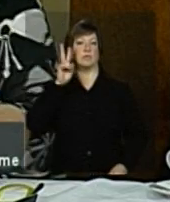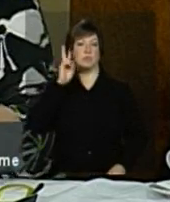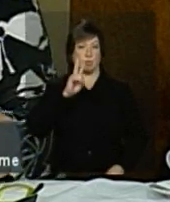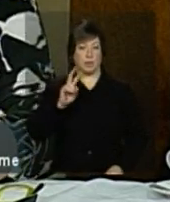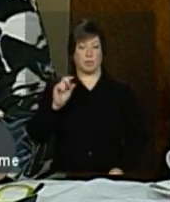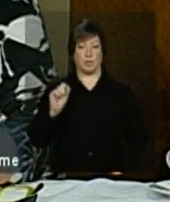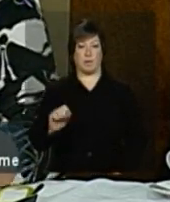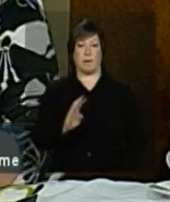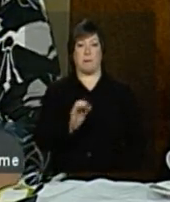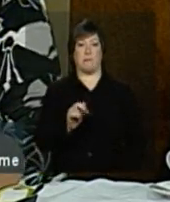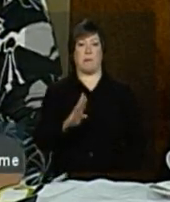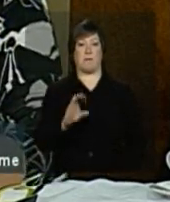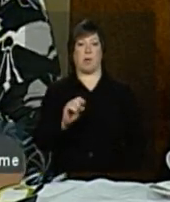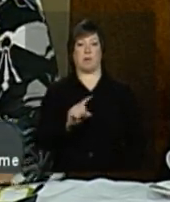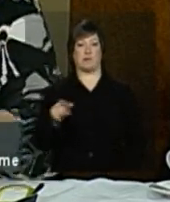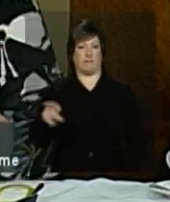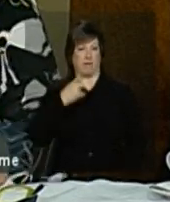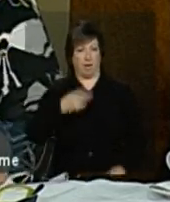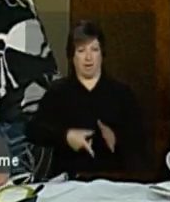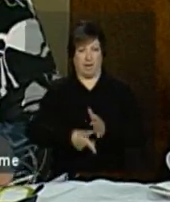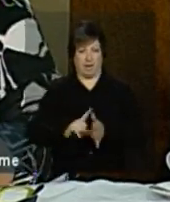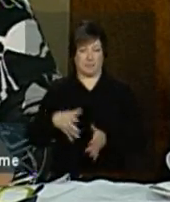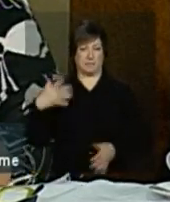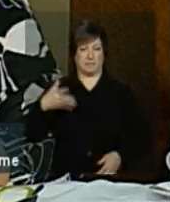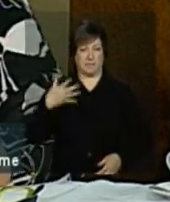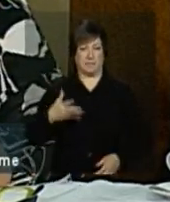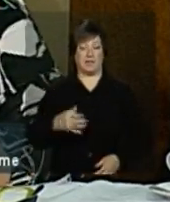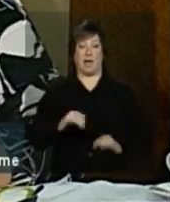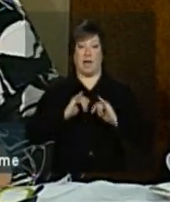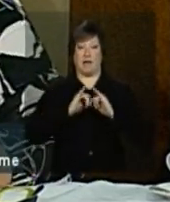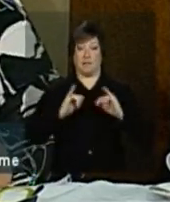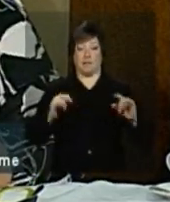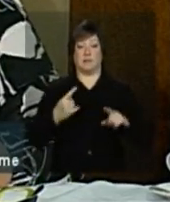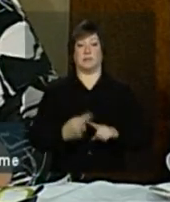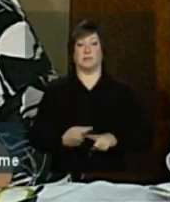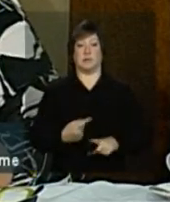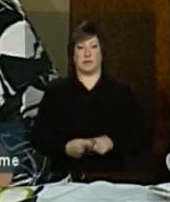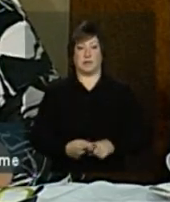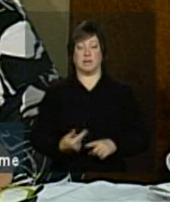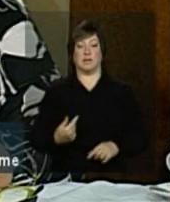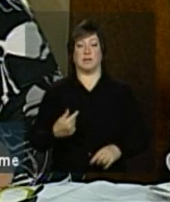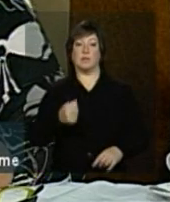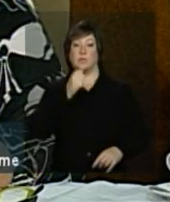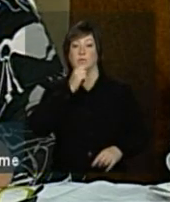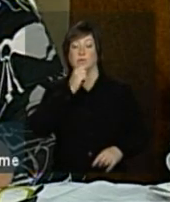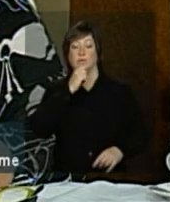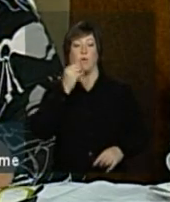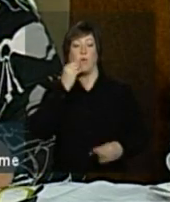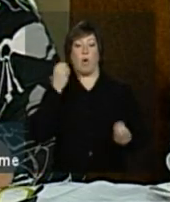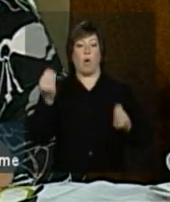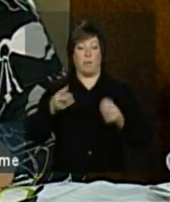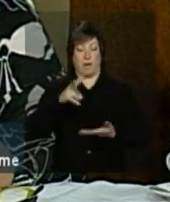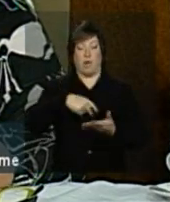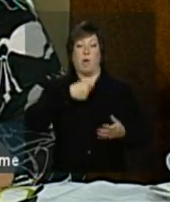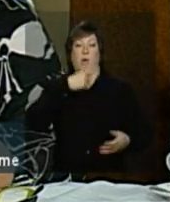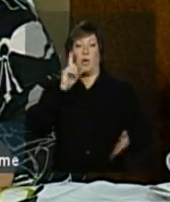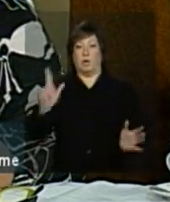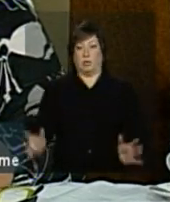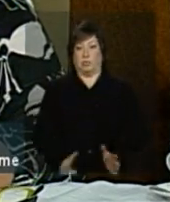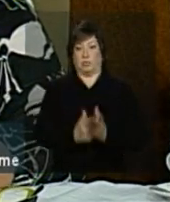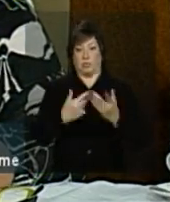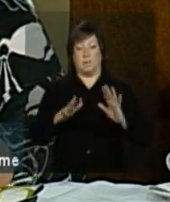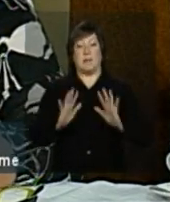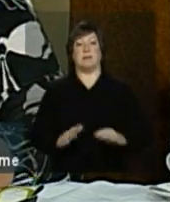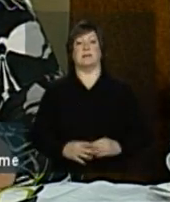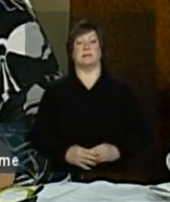ao que o Barbosa falou e aproveitar e fazer um alerta para quem não teve oportunidade de ler ontem e hoje os jornais eu acho que